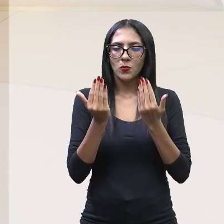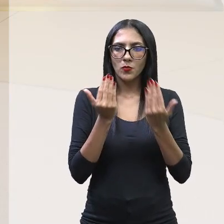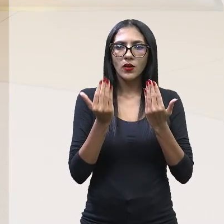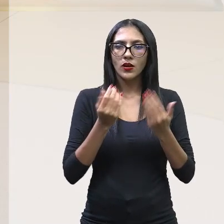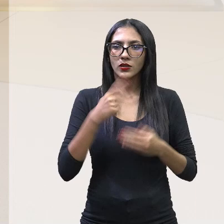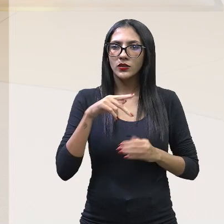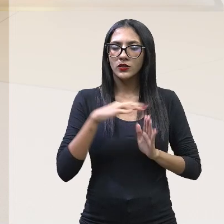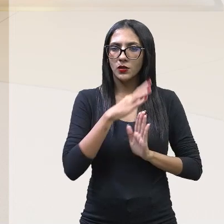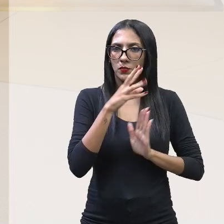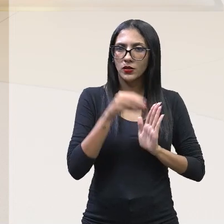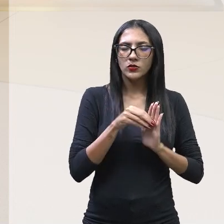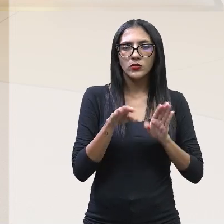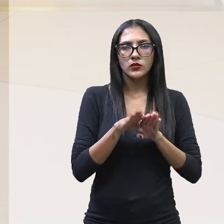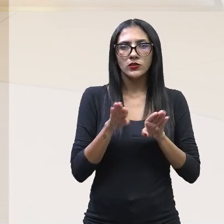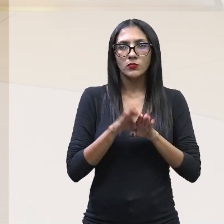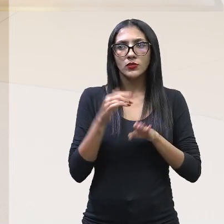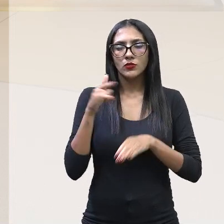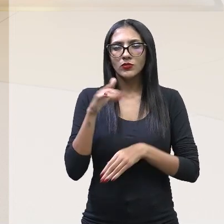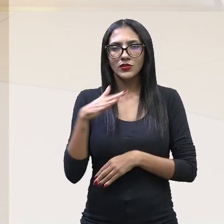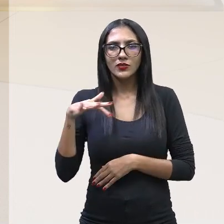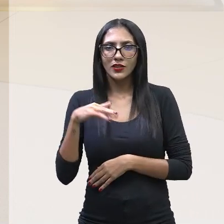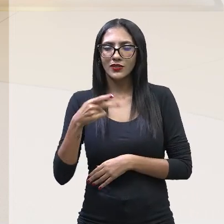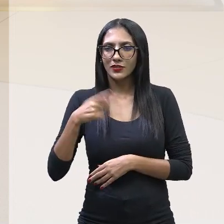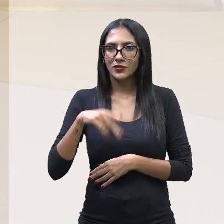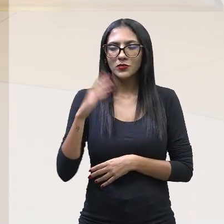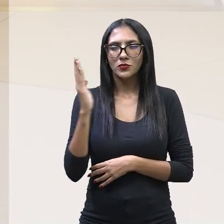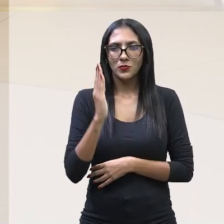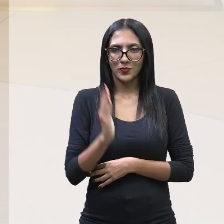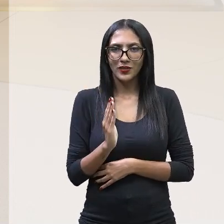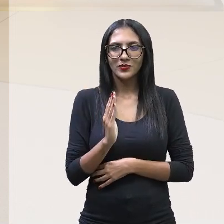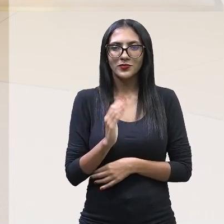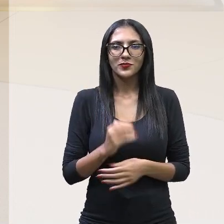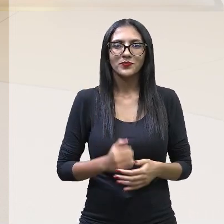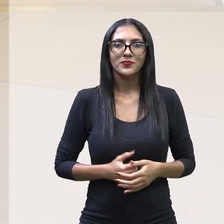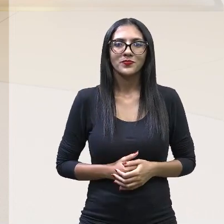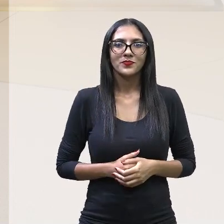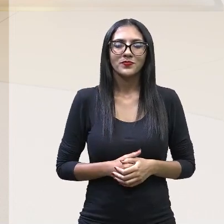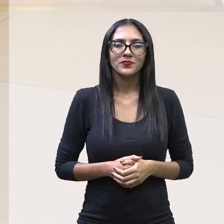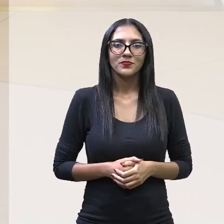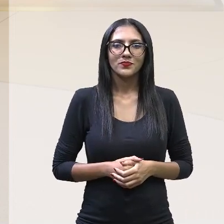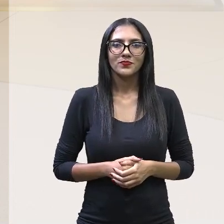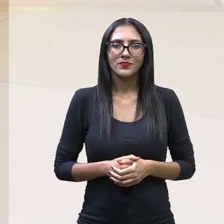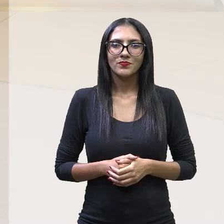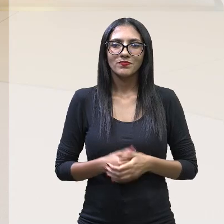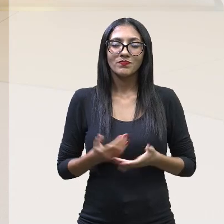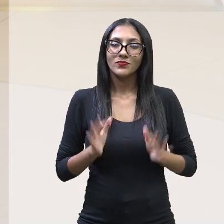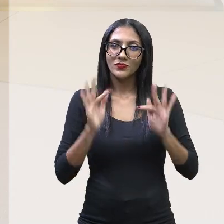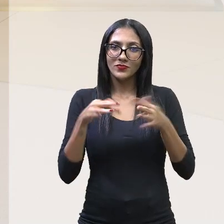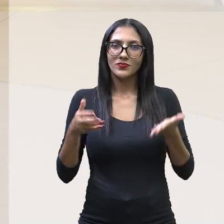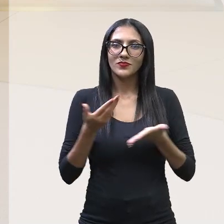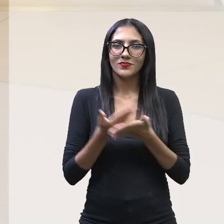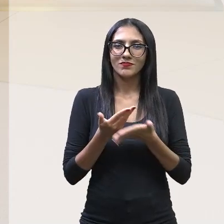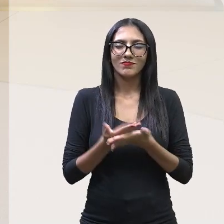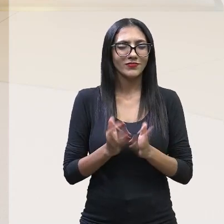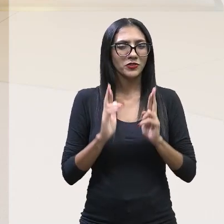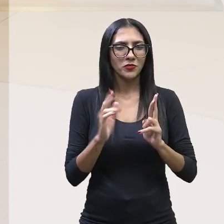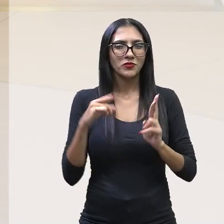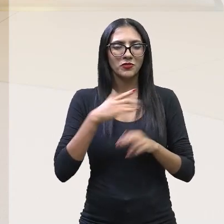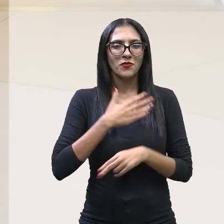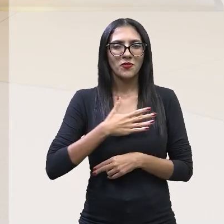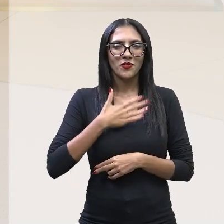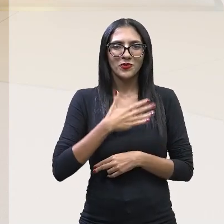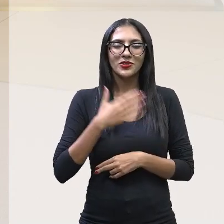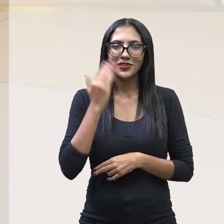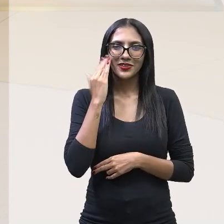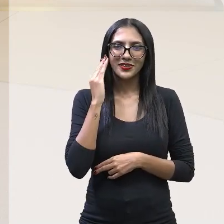Legal quanto no nosso país, o Brasil, né, professor? Muito bem, pessoal. Então, pessoal, essa foi a nossa UCA de hoje. Espero que vocês tenham gostado, vocês